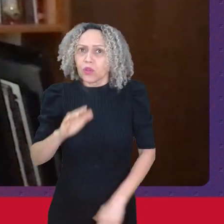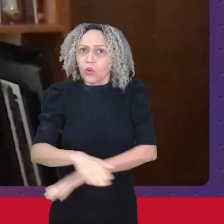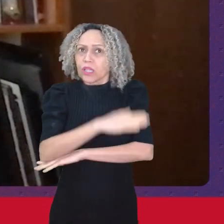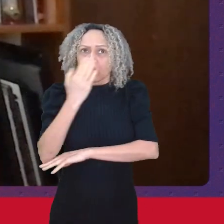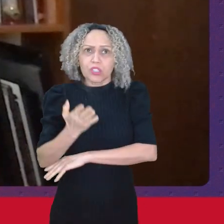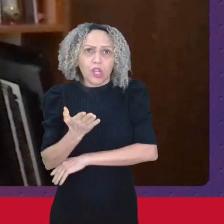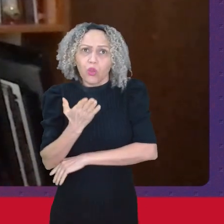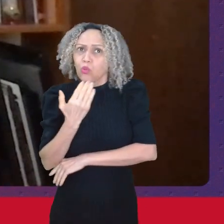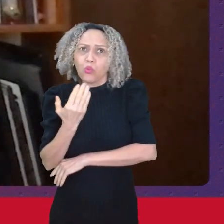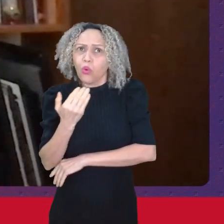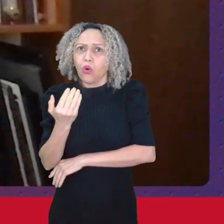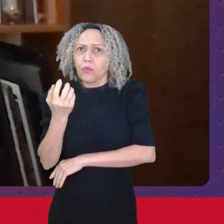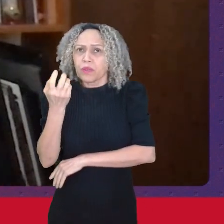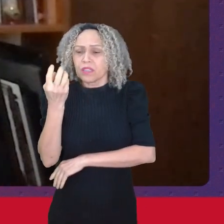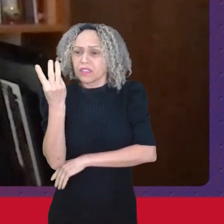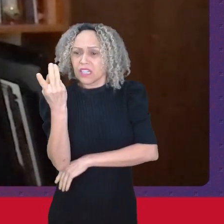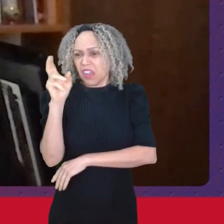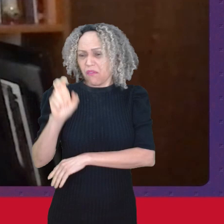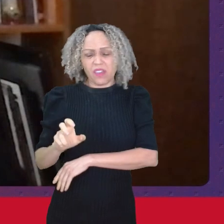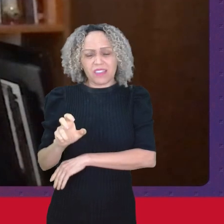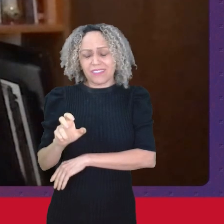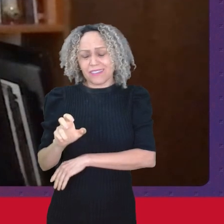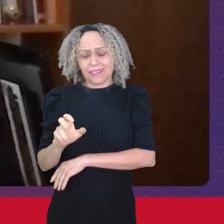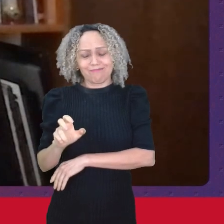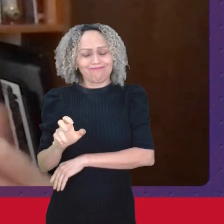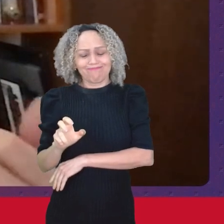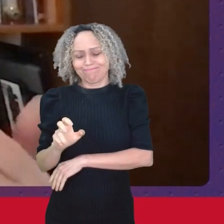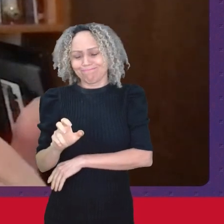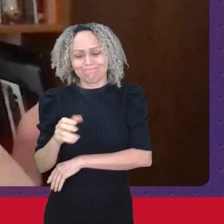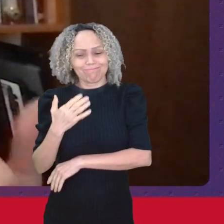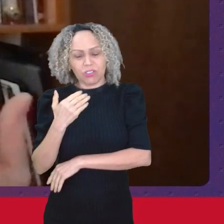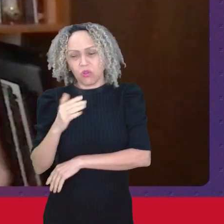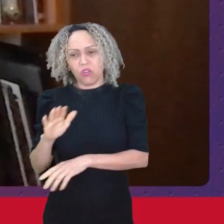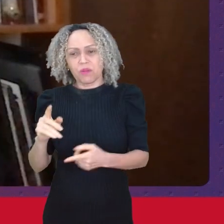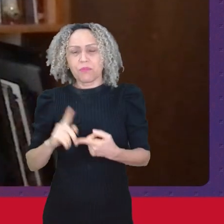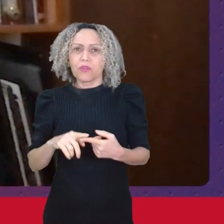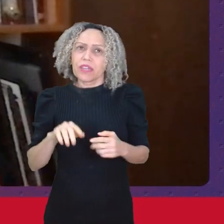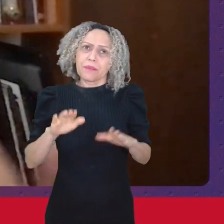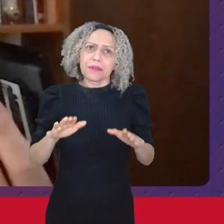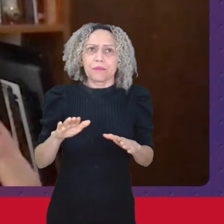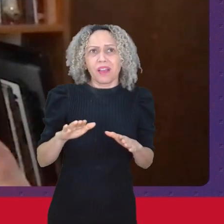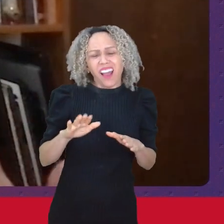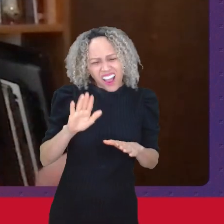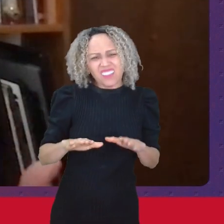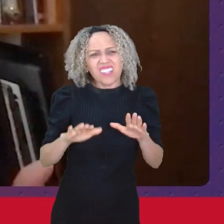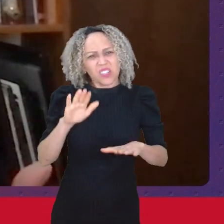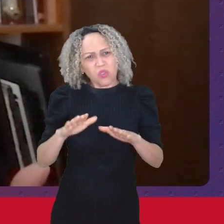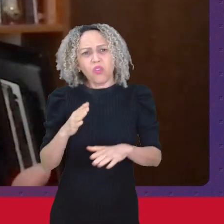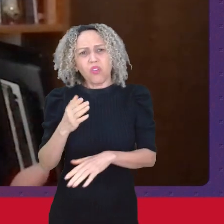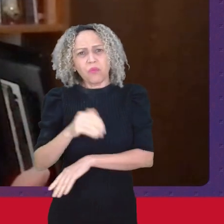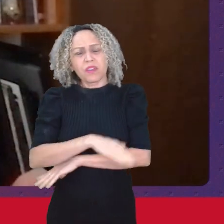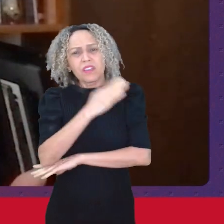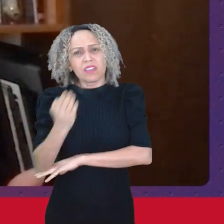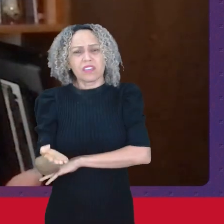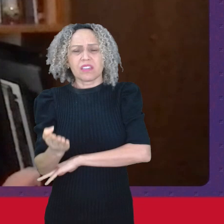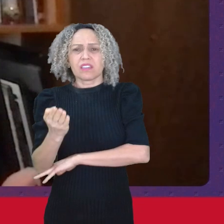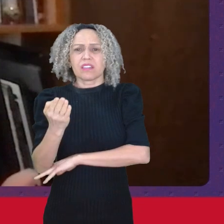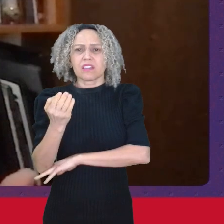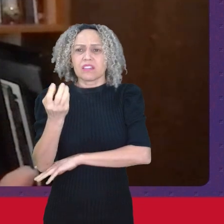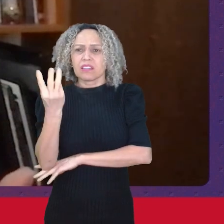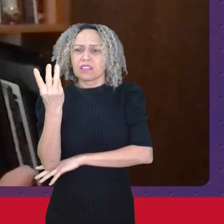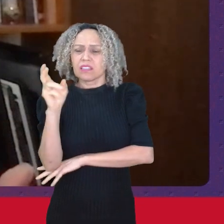3 vezes ao dia, e estão comendo mal, muito mal, comendo macarrão instantâneo, né? Não estão comendo